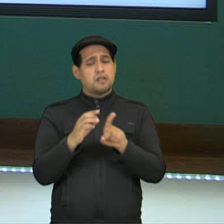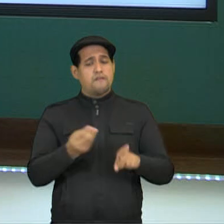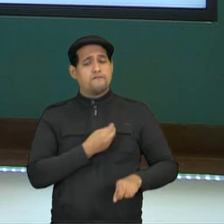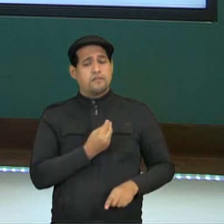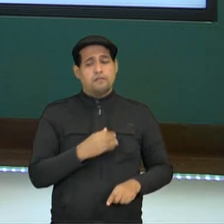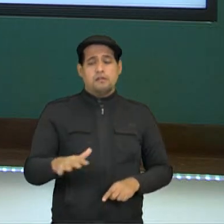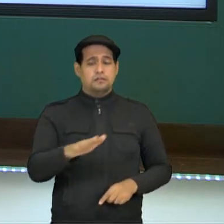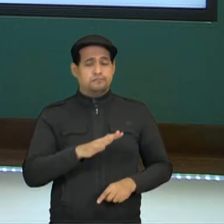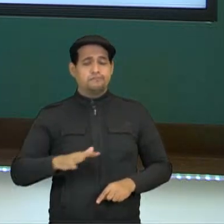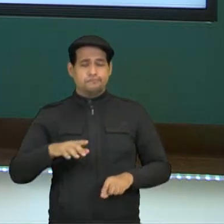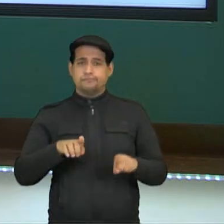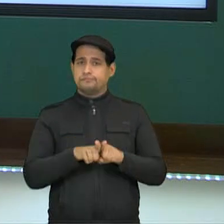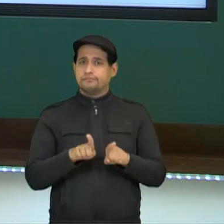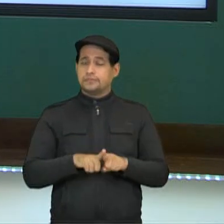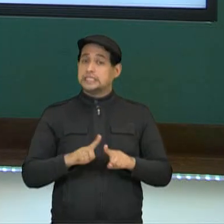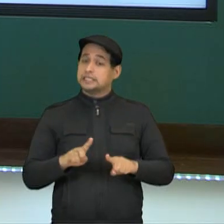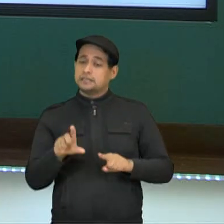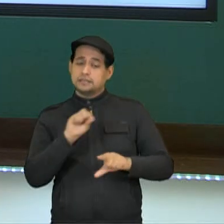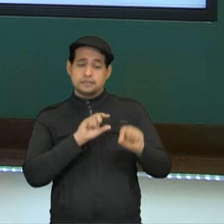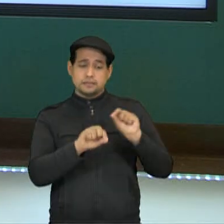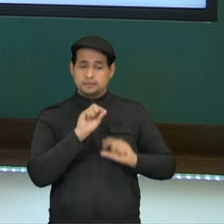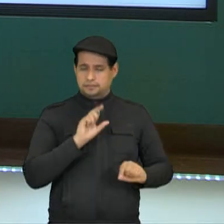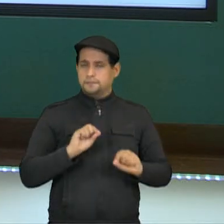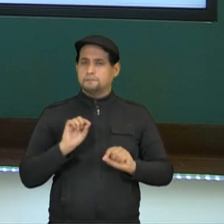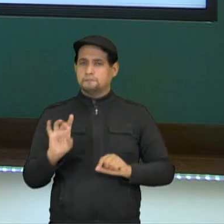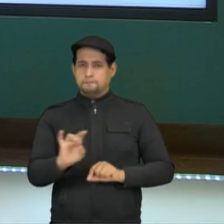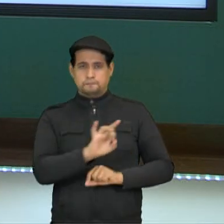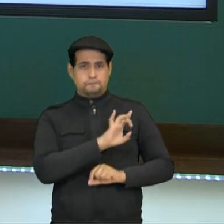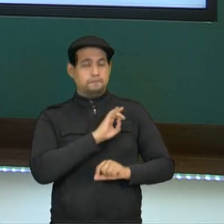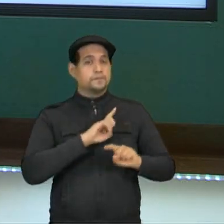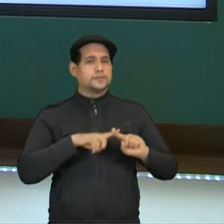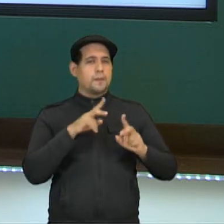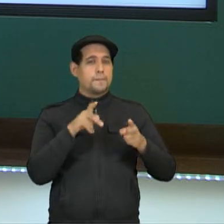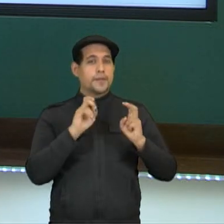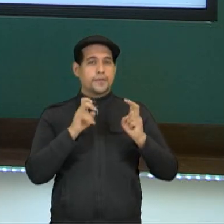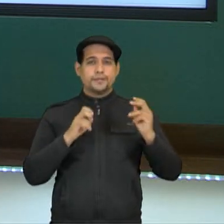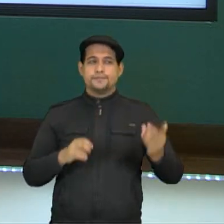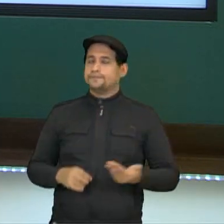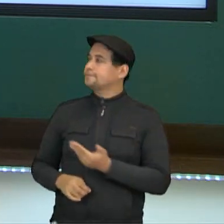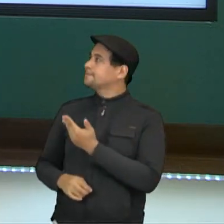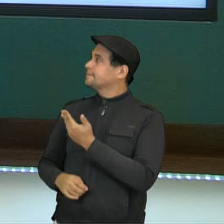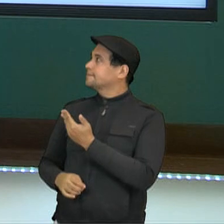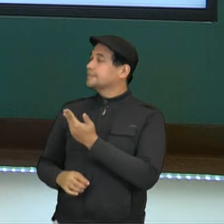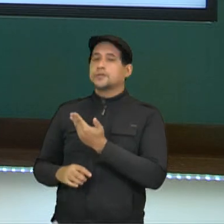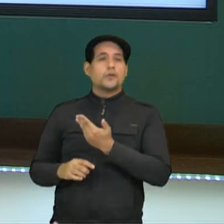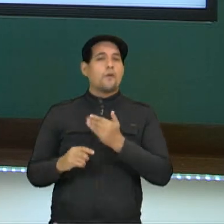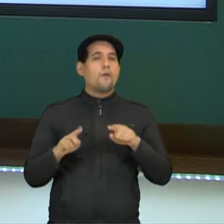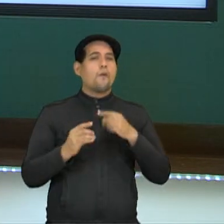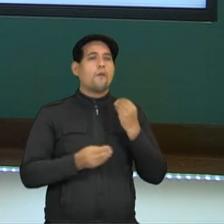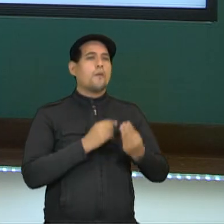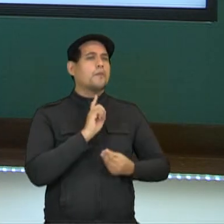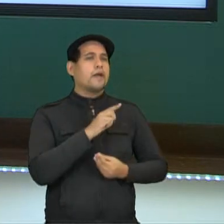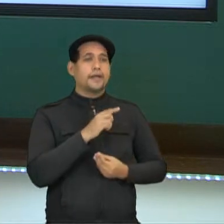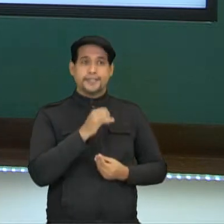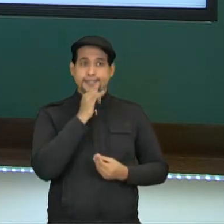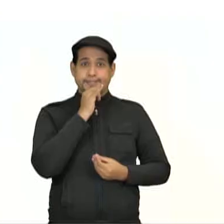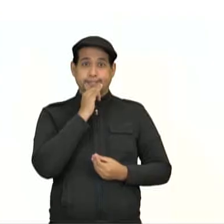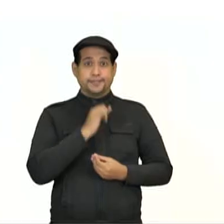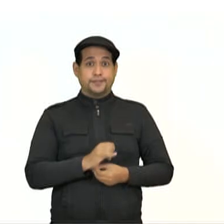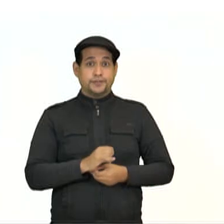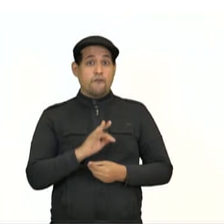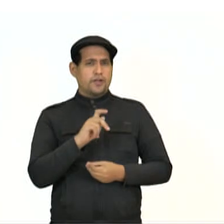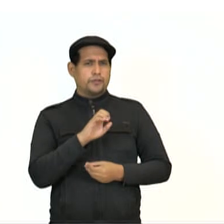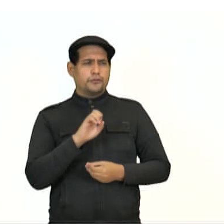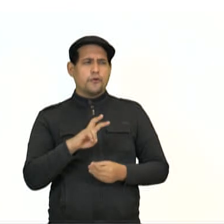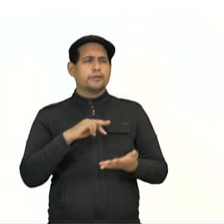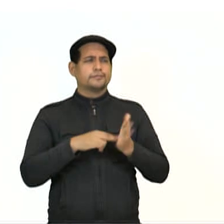naquele determinado ambiente, selecionando os indivíduos. Então, veja bem como o fator limitante atua, gente. O fator